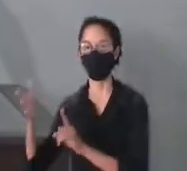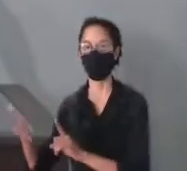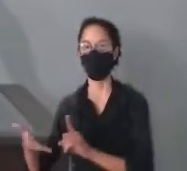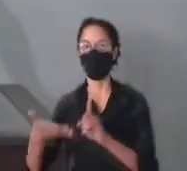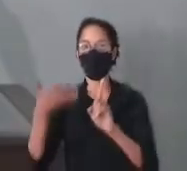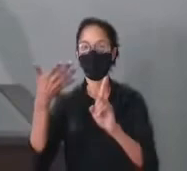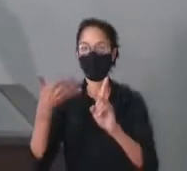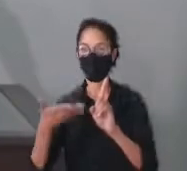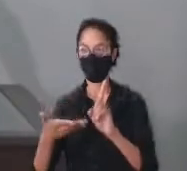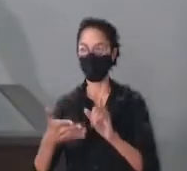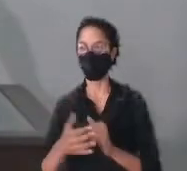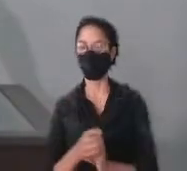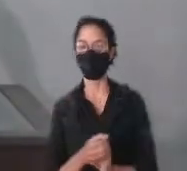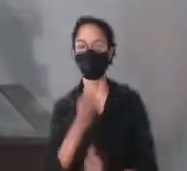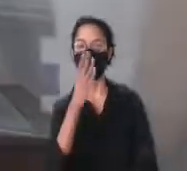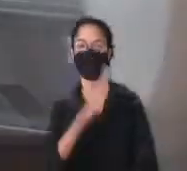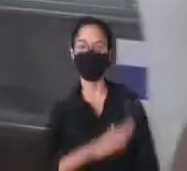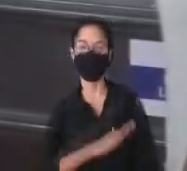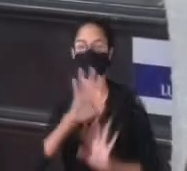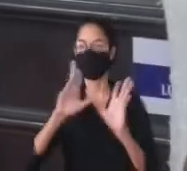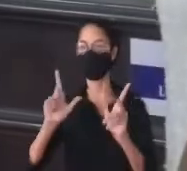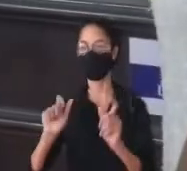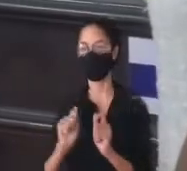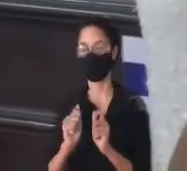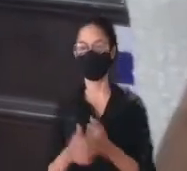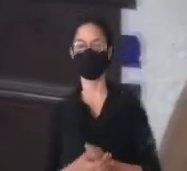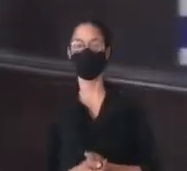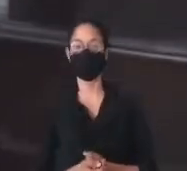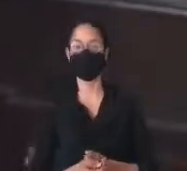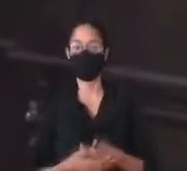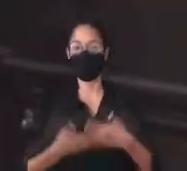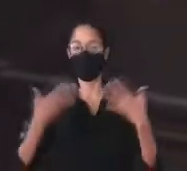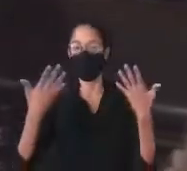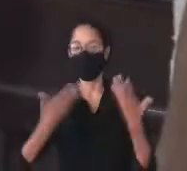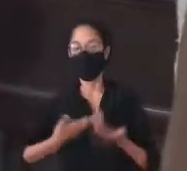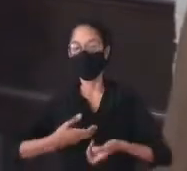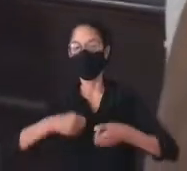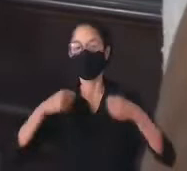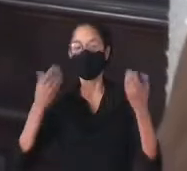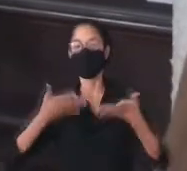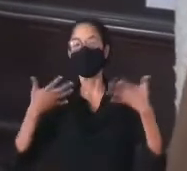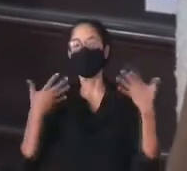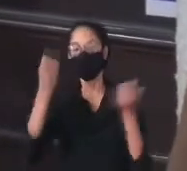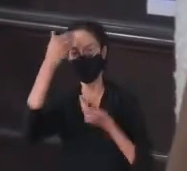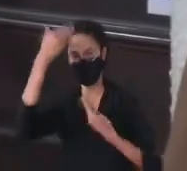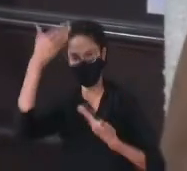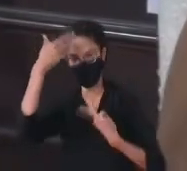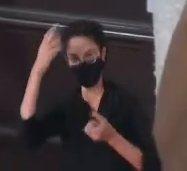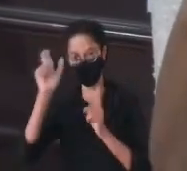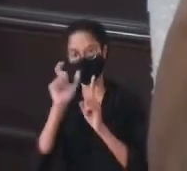obrigada boa tarde a todos eu fico muito lisonjeada e super agradecida pelas